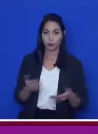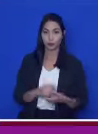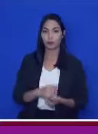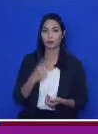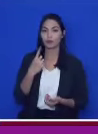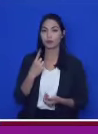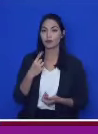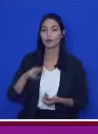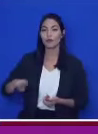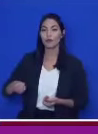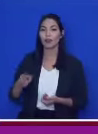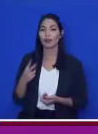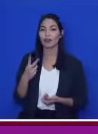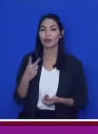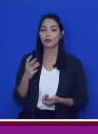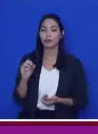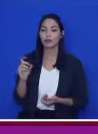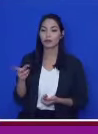é de